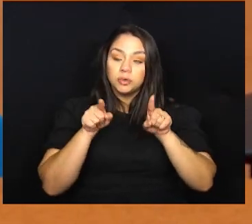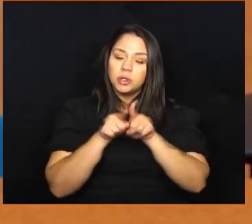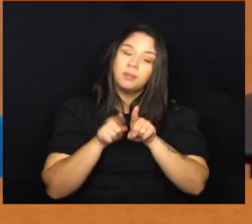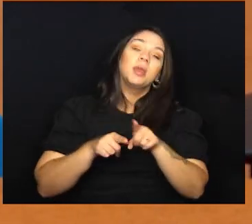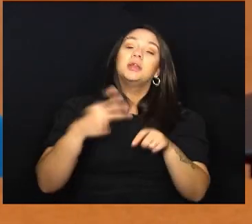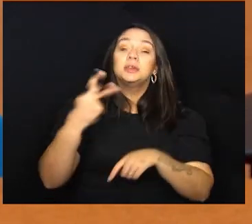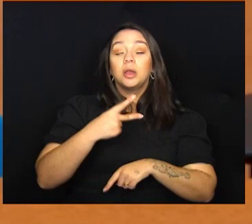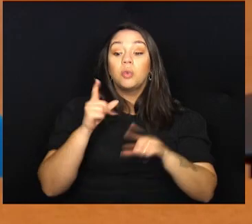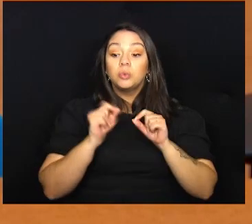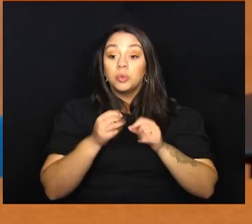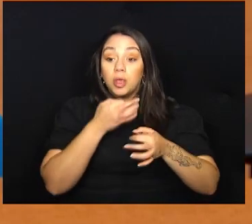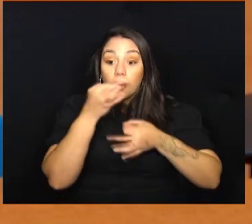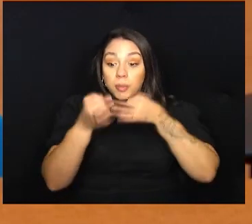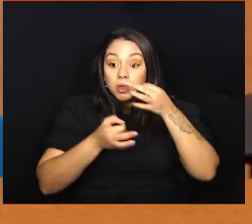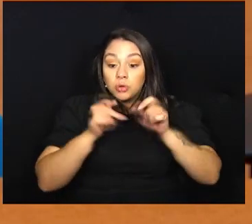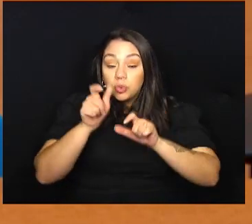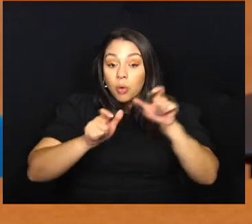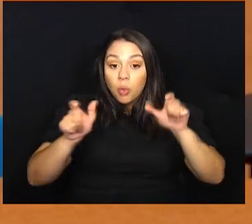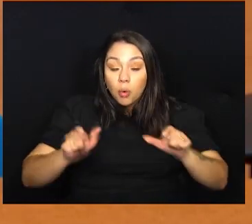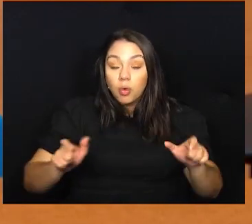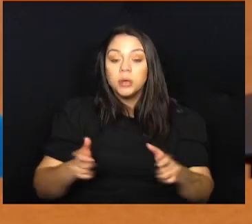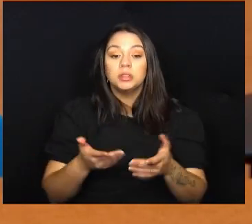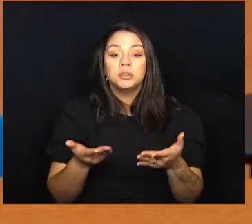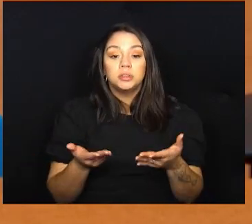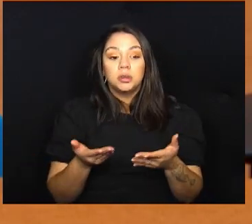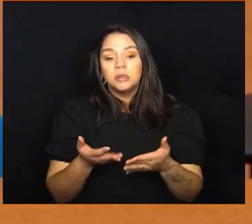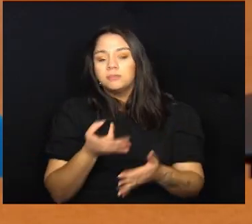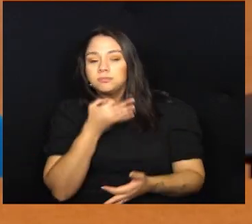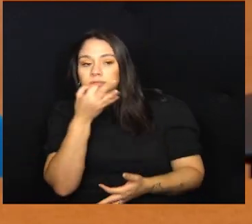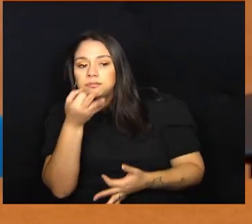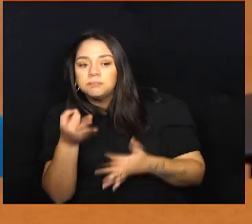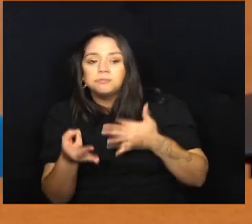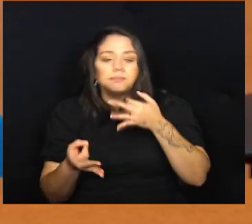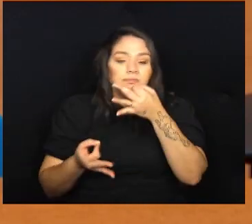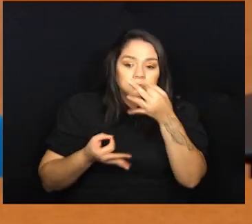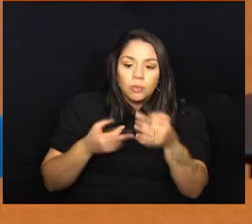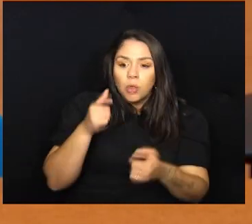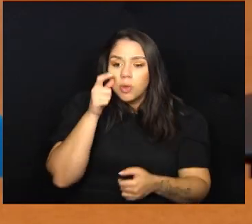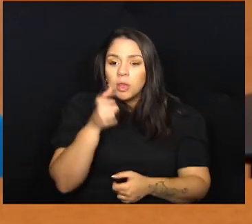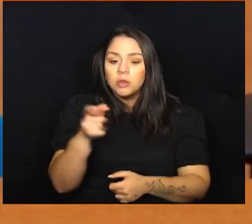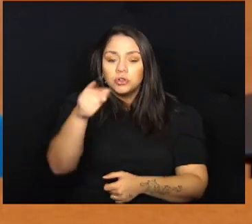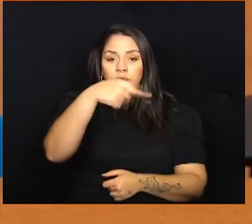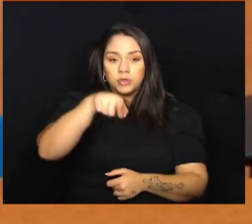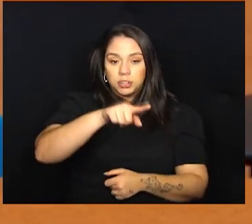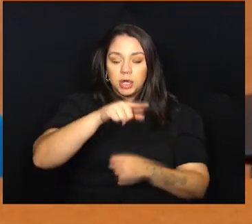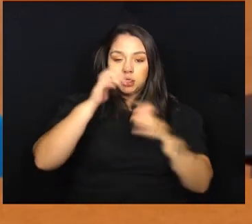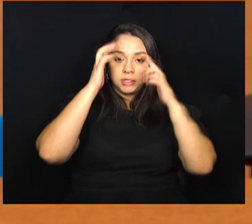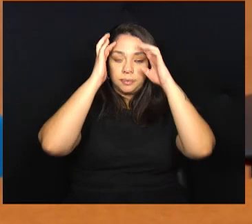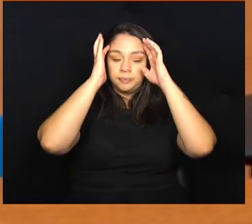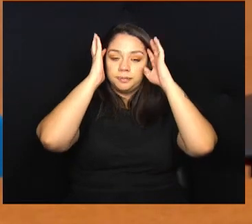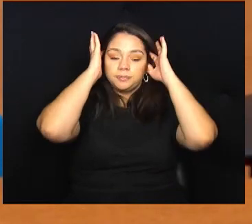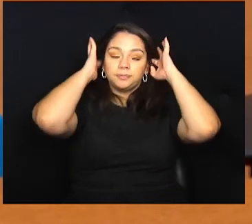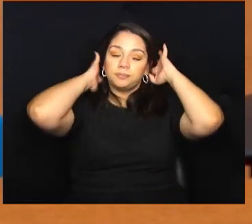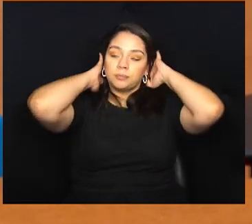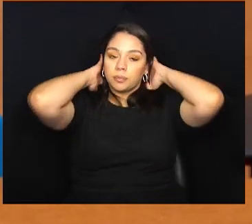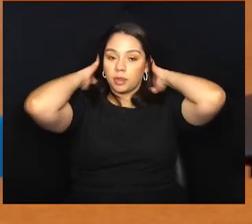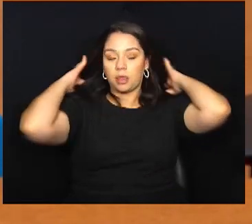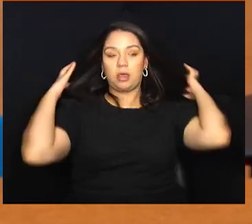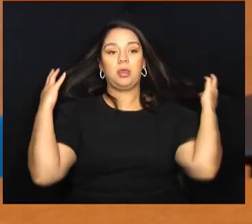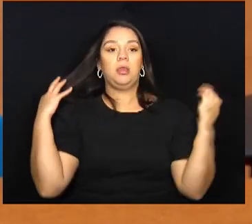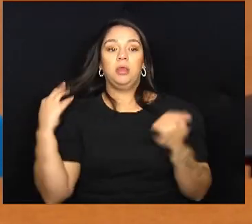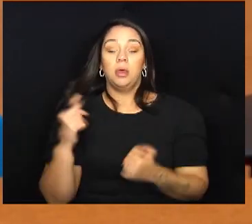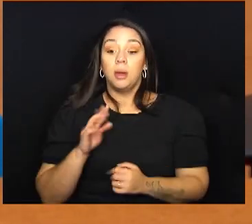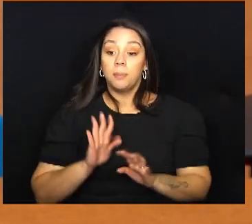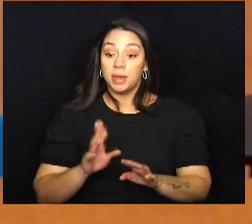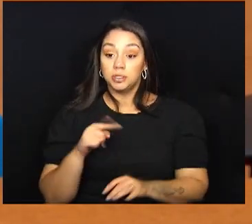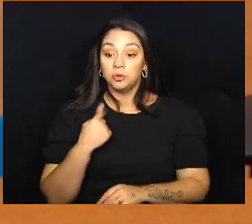ouvir opiniões, ouvir comentários, observações de vocês, né? Mas nós teremos ainda uma